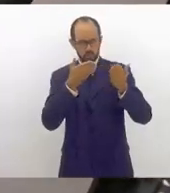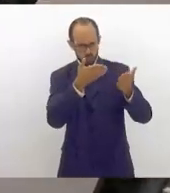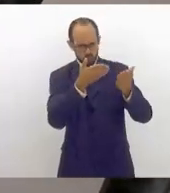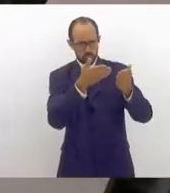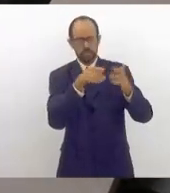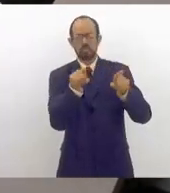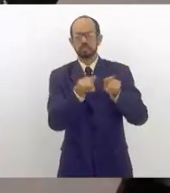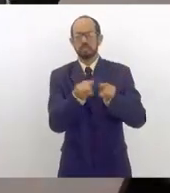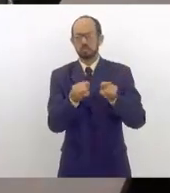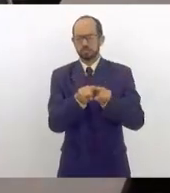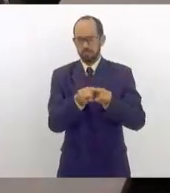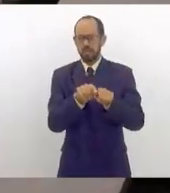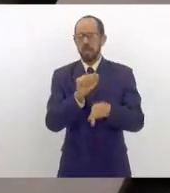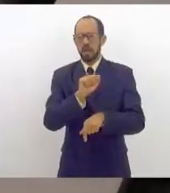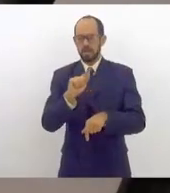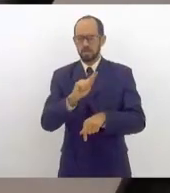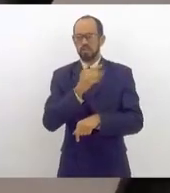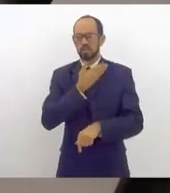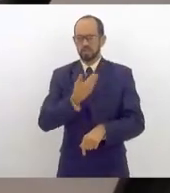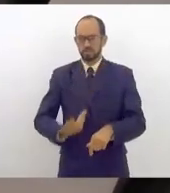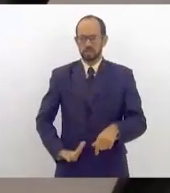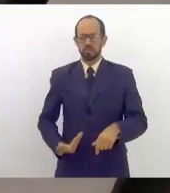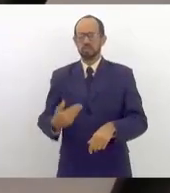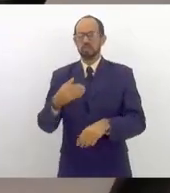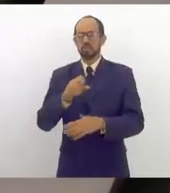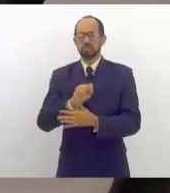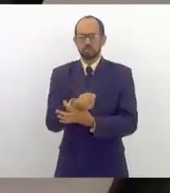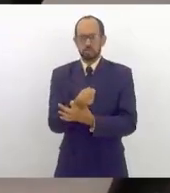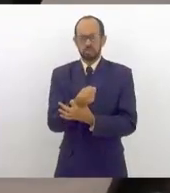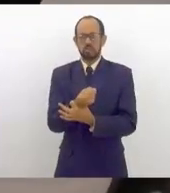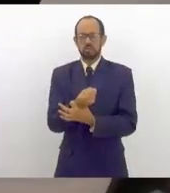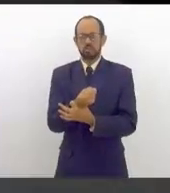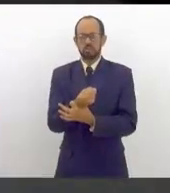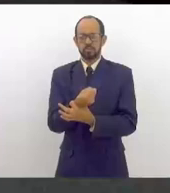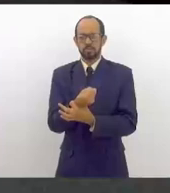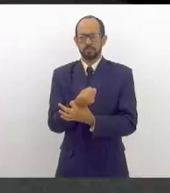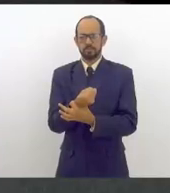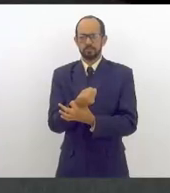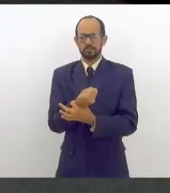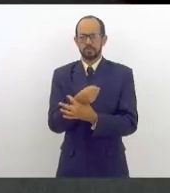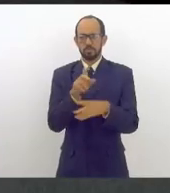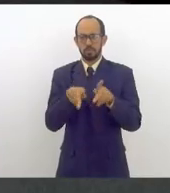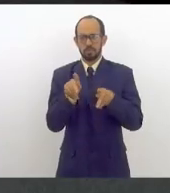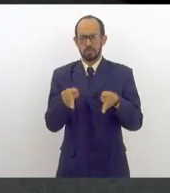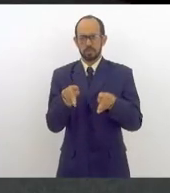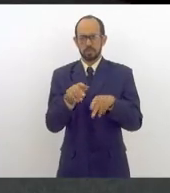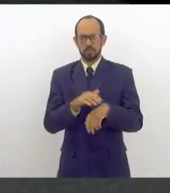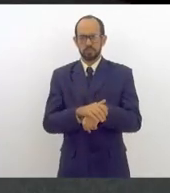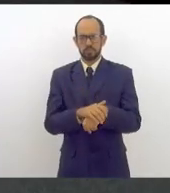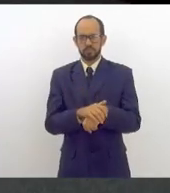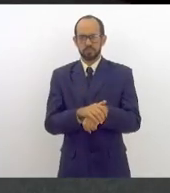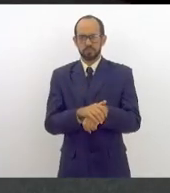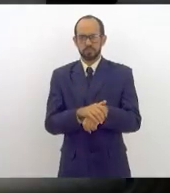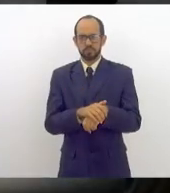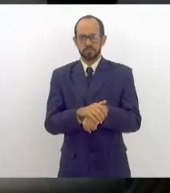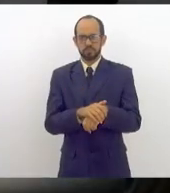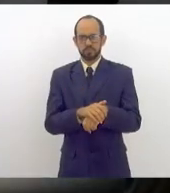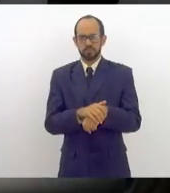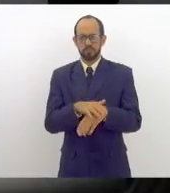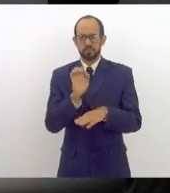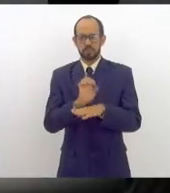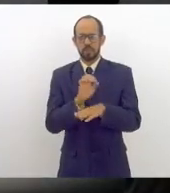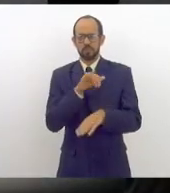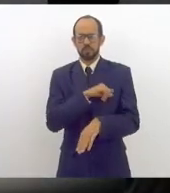também, os agentes da segurança pública que tanto defendem e cuidam da população e do nosso Estado. Do Rio de